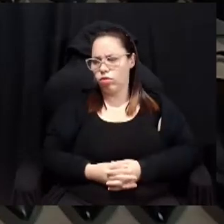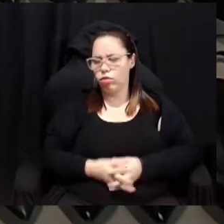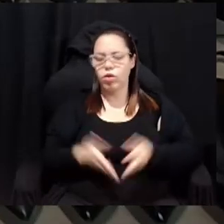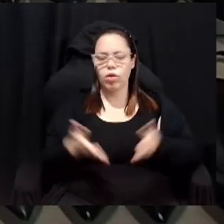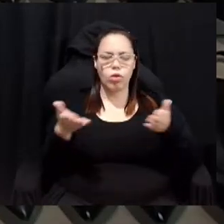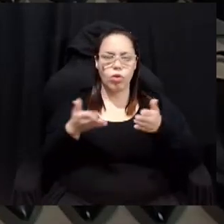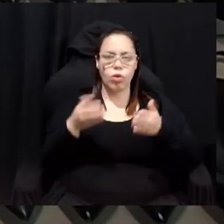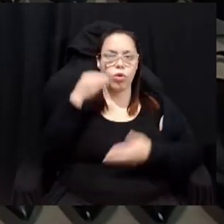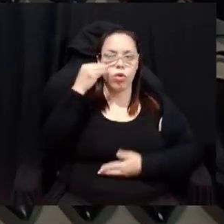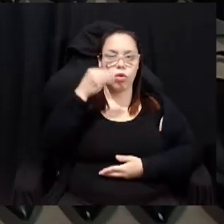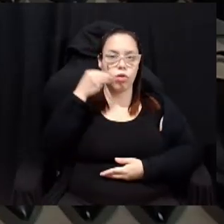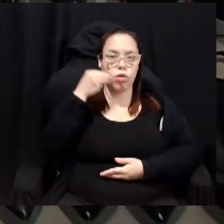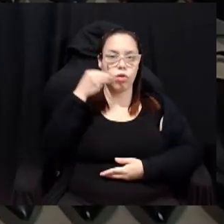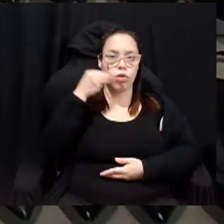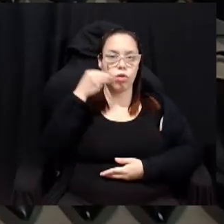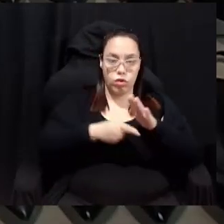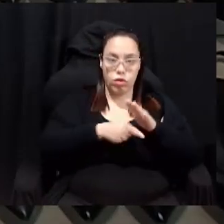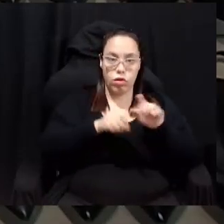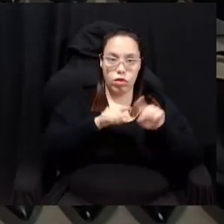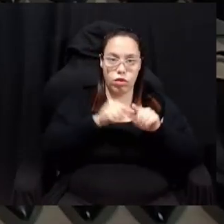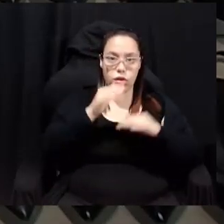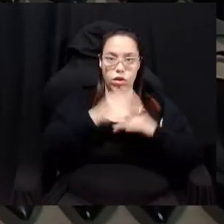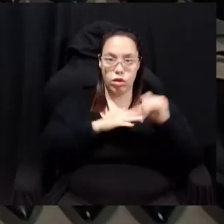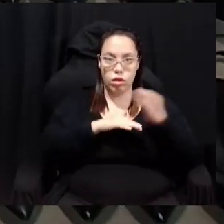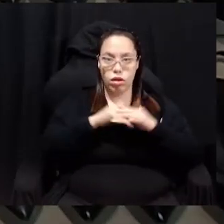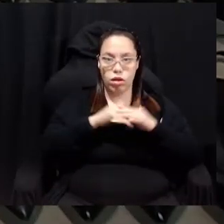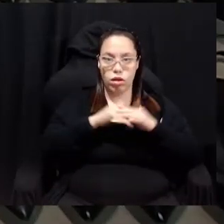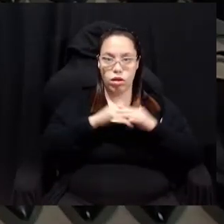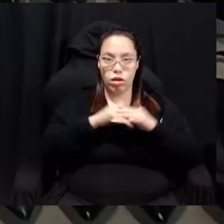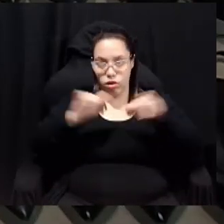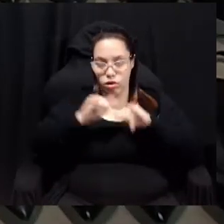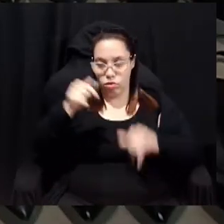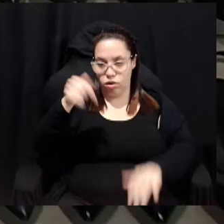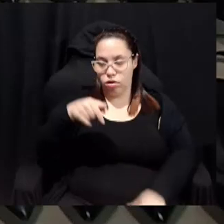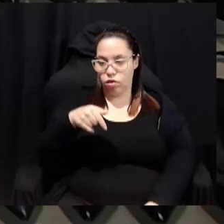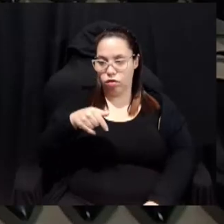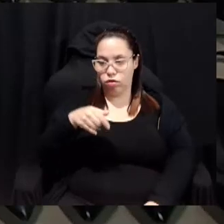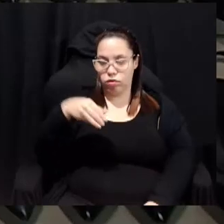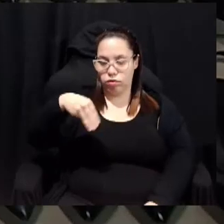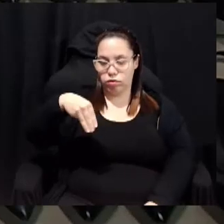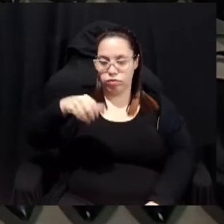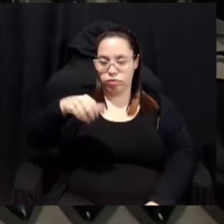pouco mais profunda também com a área de marketing aqui, porque tem essa conexão, né?